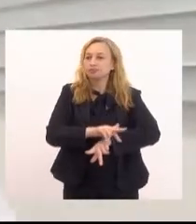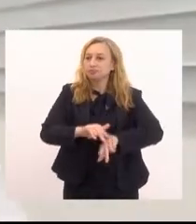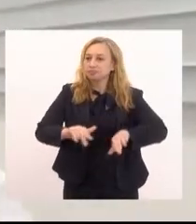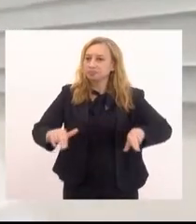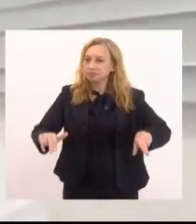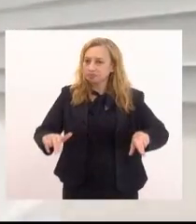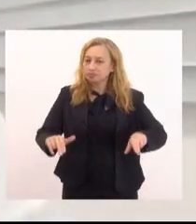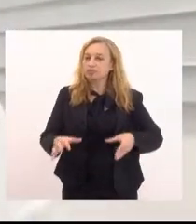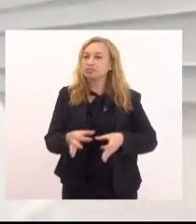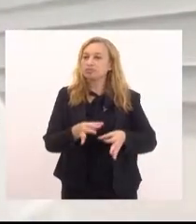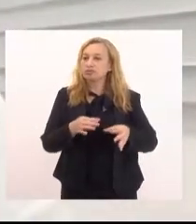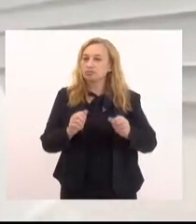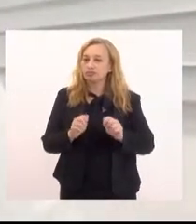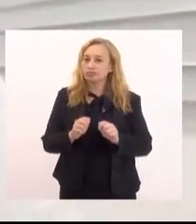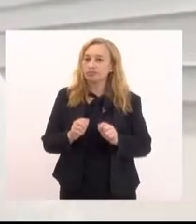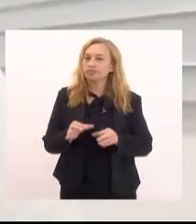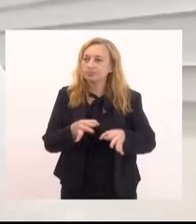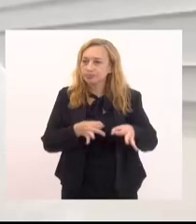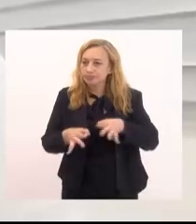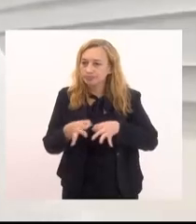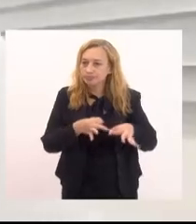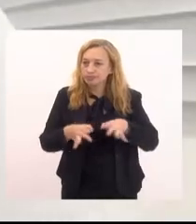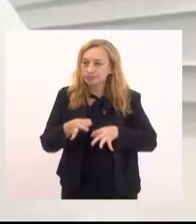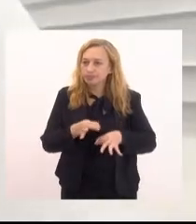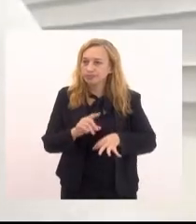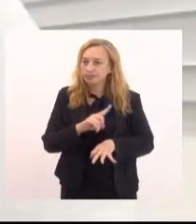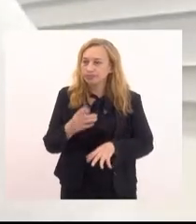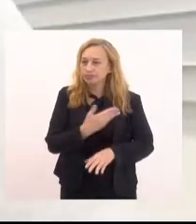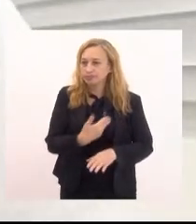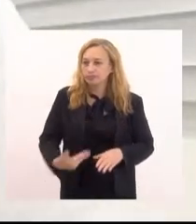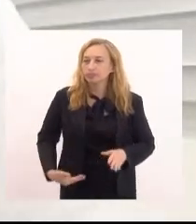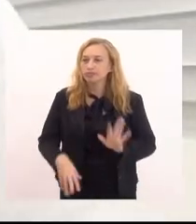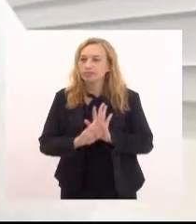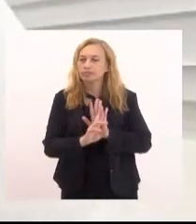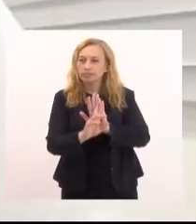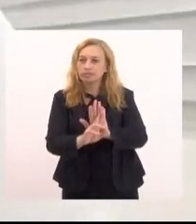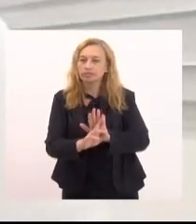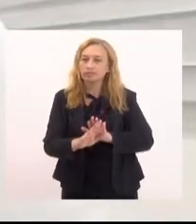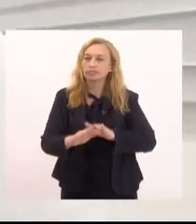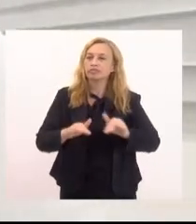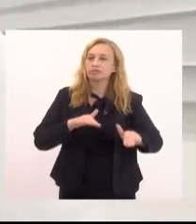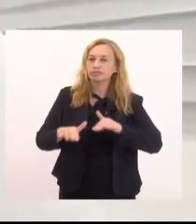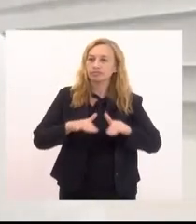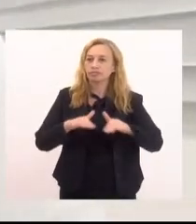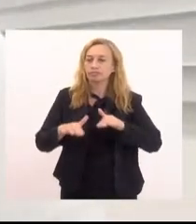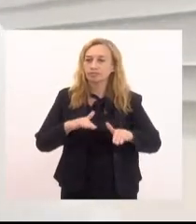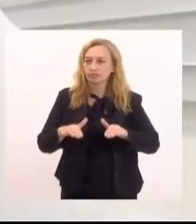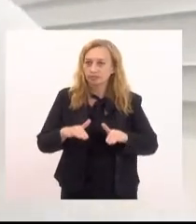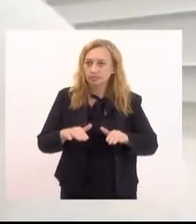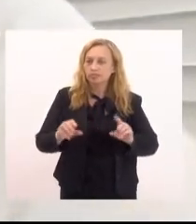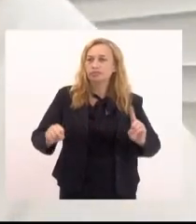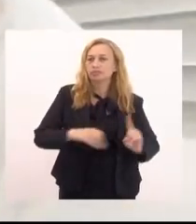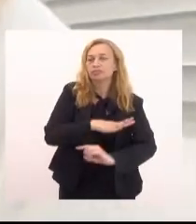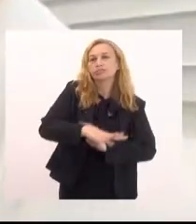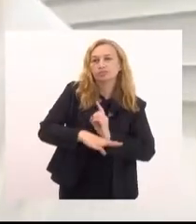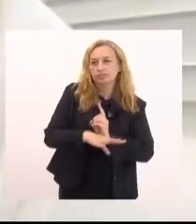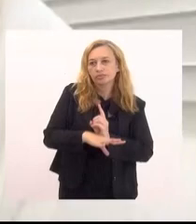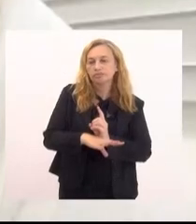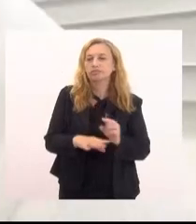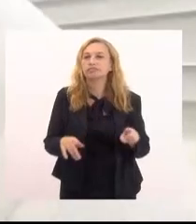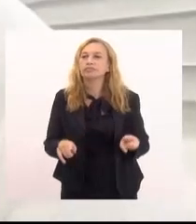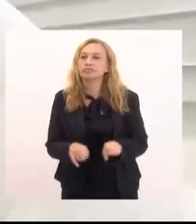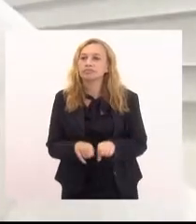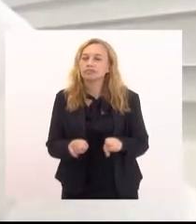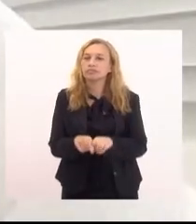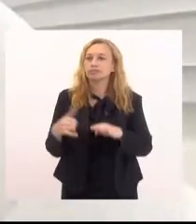diversas organizações não governamentais, representação dos movimentos sociais e da sociedade civil, bem como